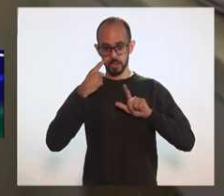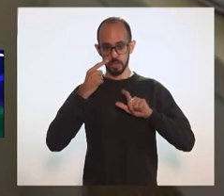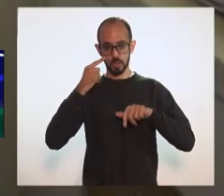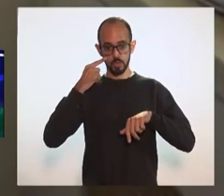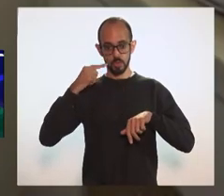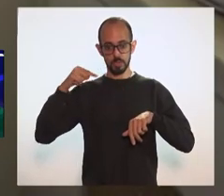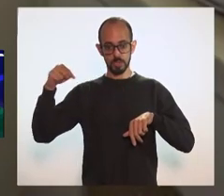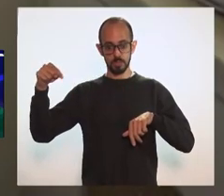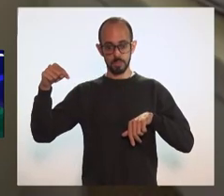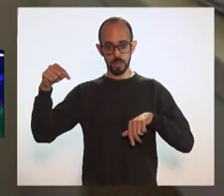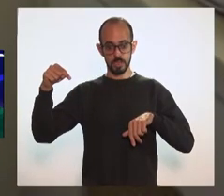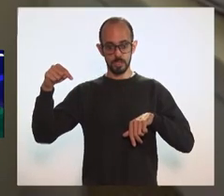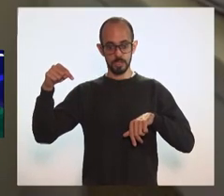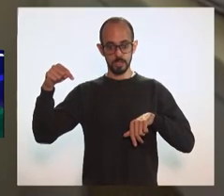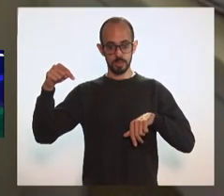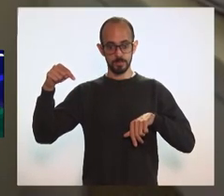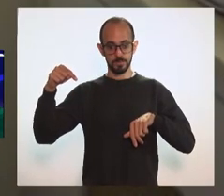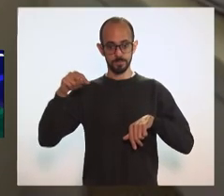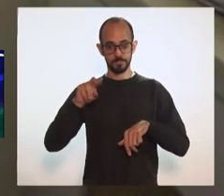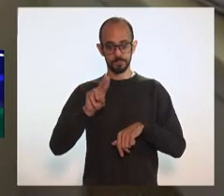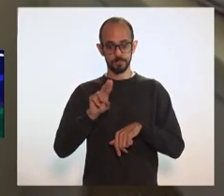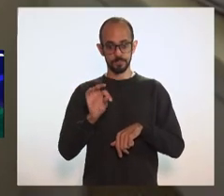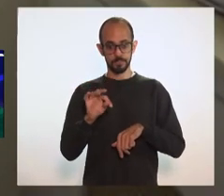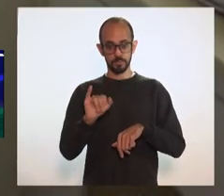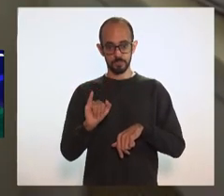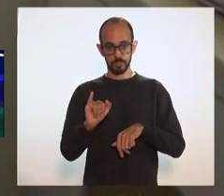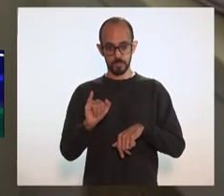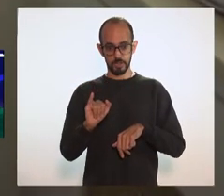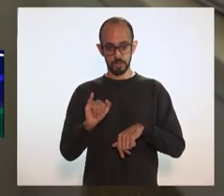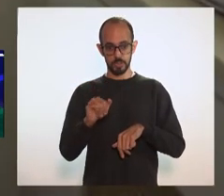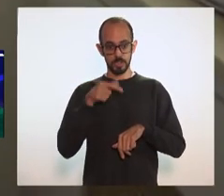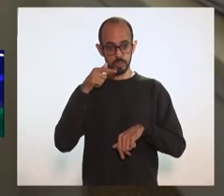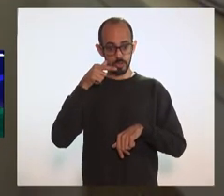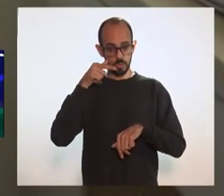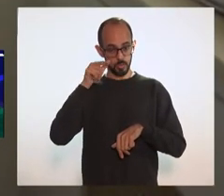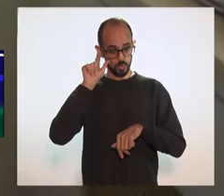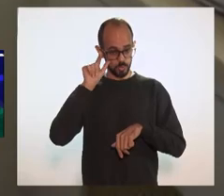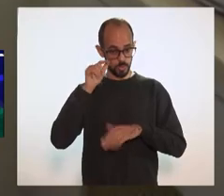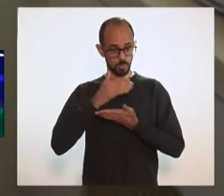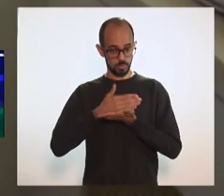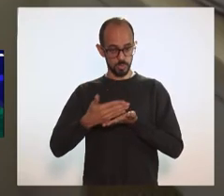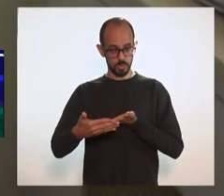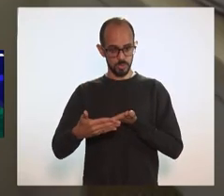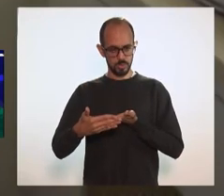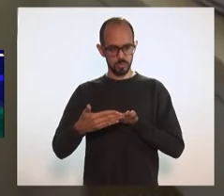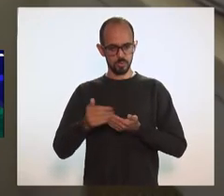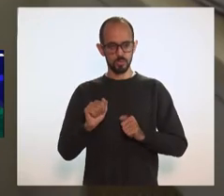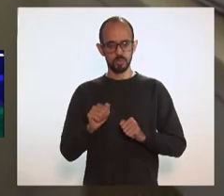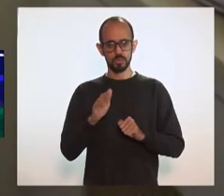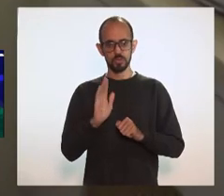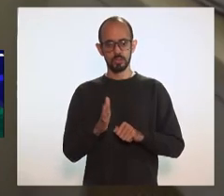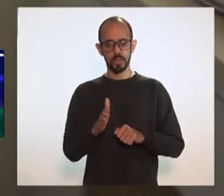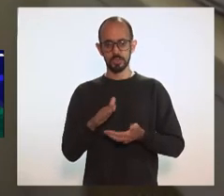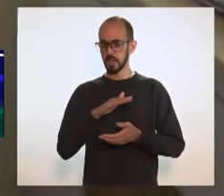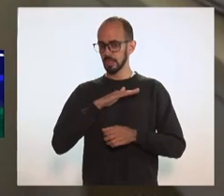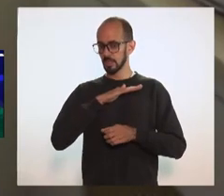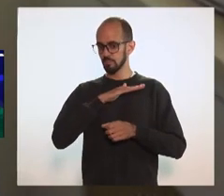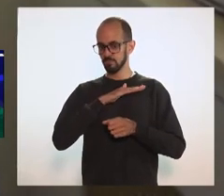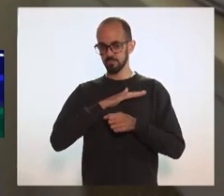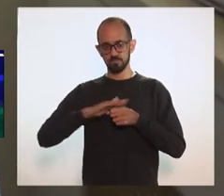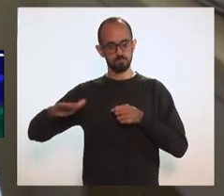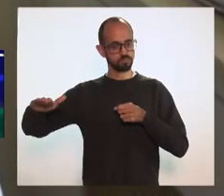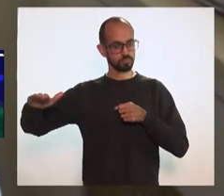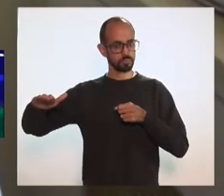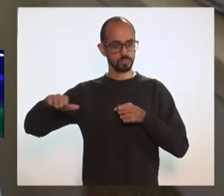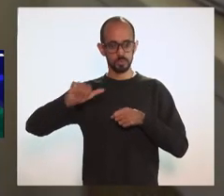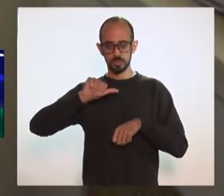semana as UTIs, a partir do dia de ontem, estariam no teto, batendo